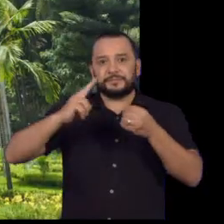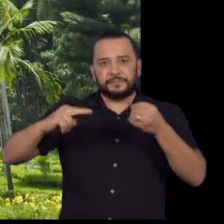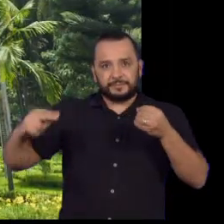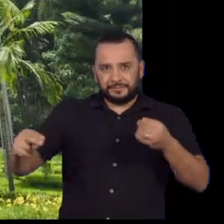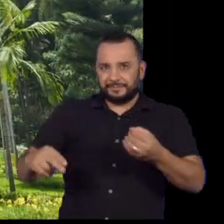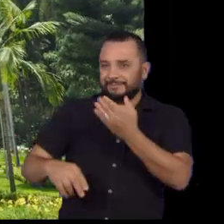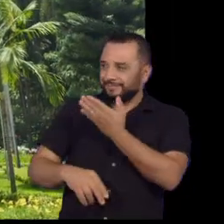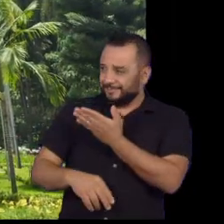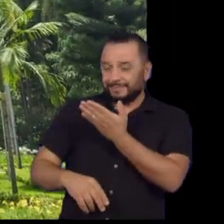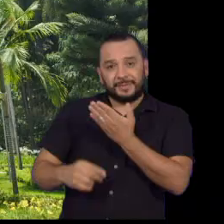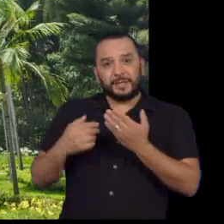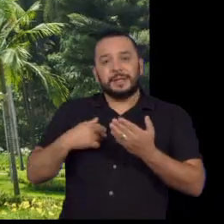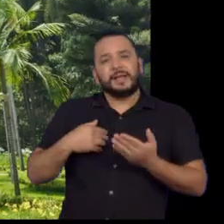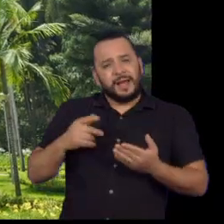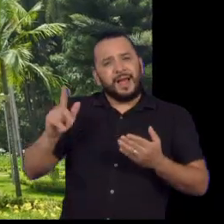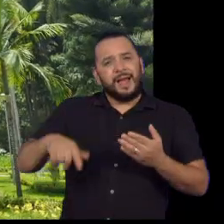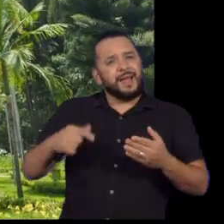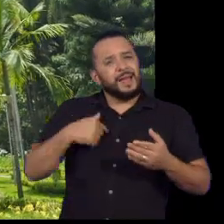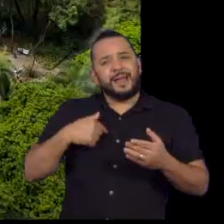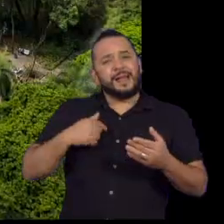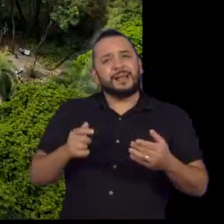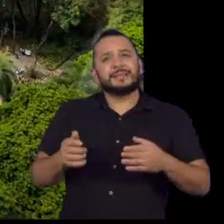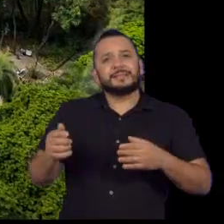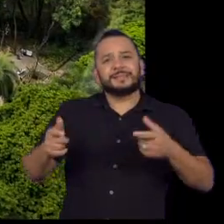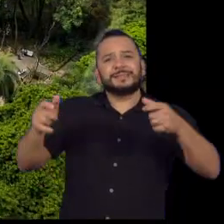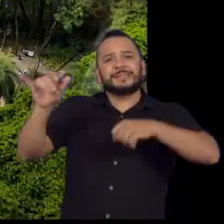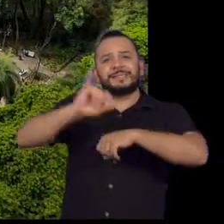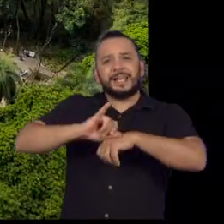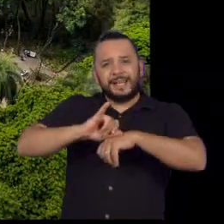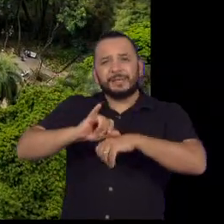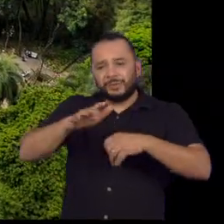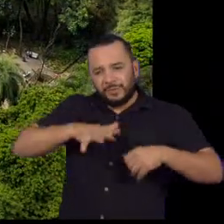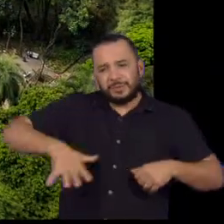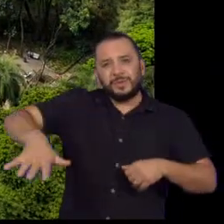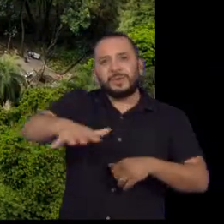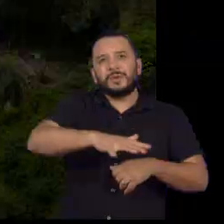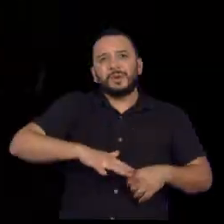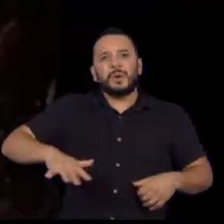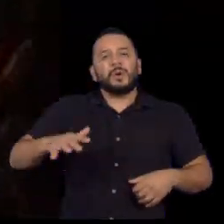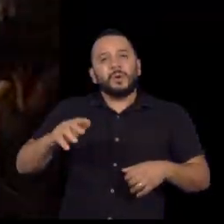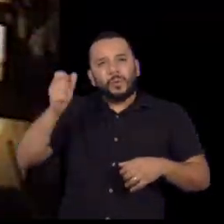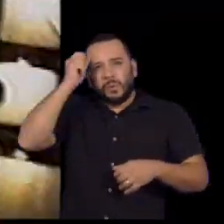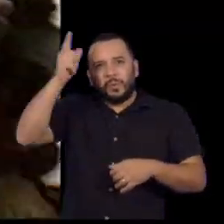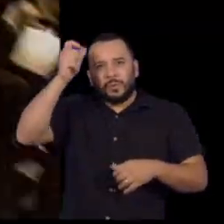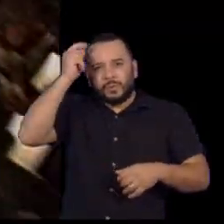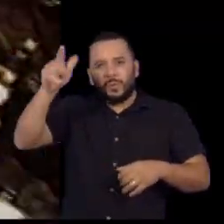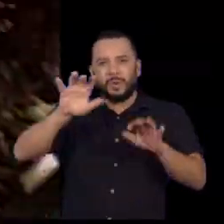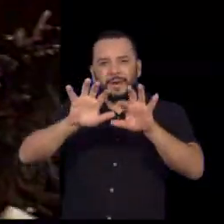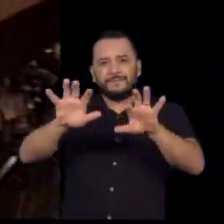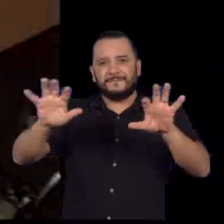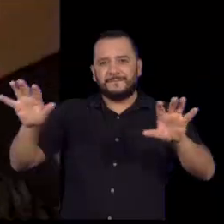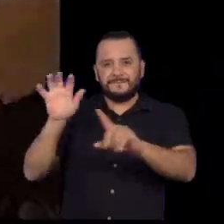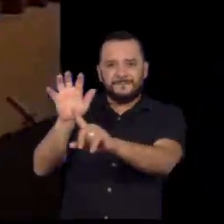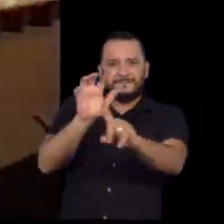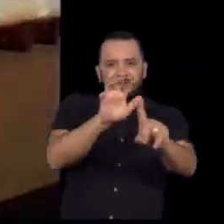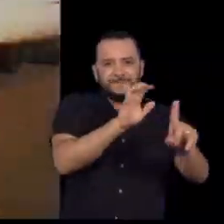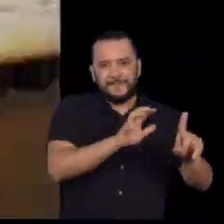da cidade, é um dos maiores centros de difusão cultural de Minas e de toda a América Latina.